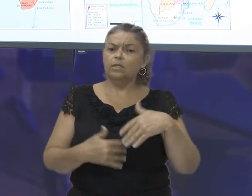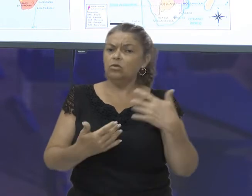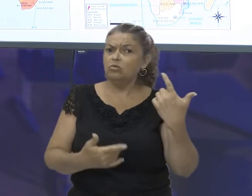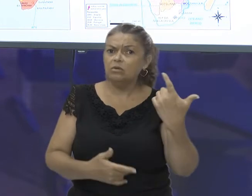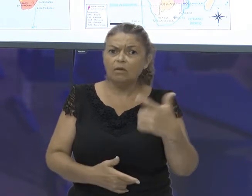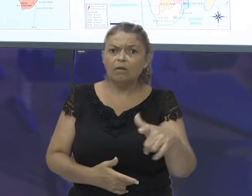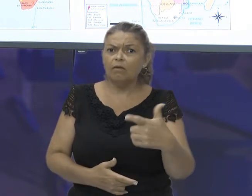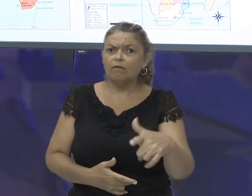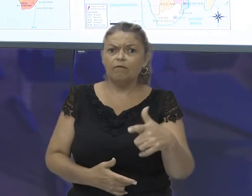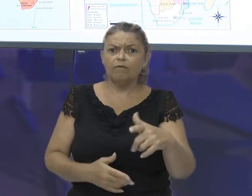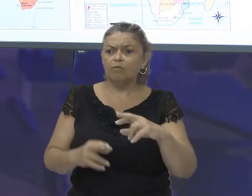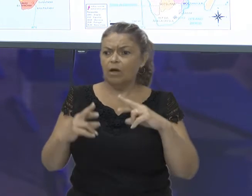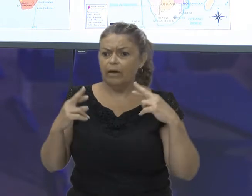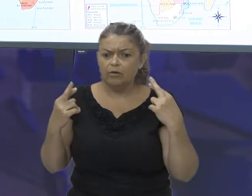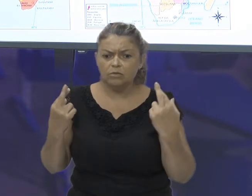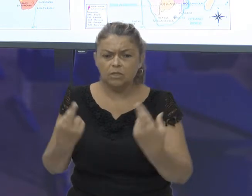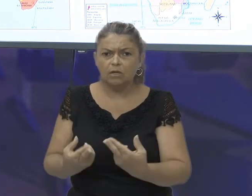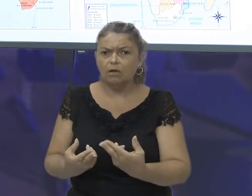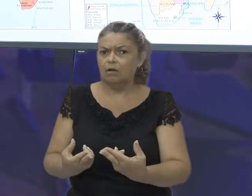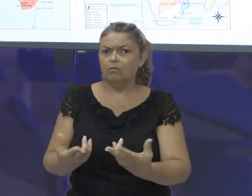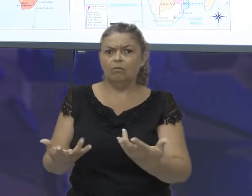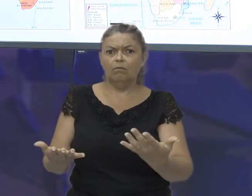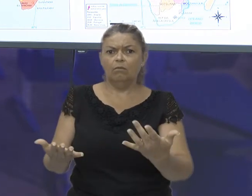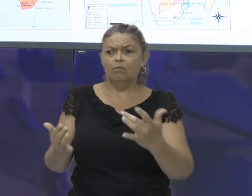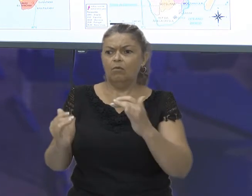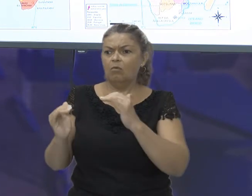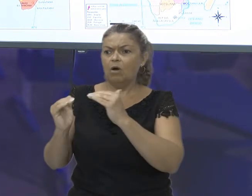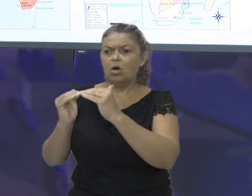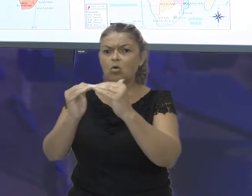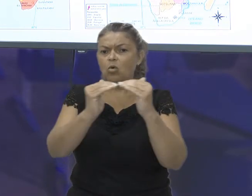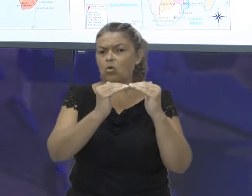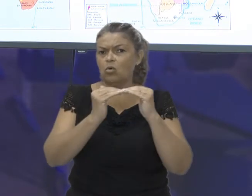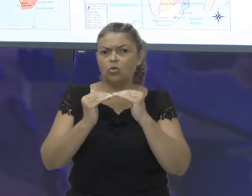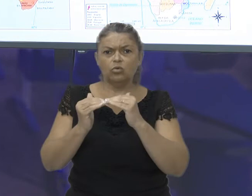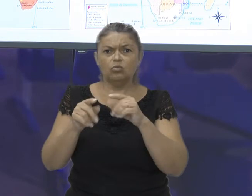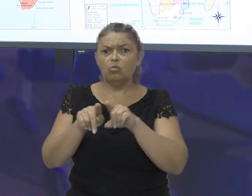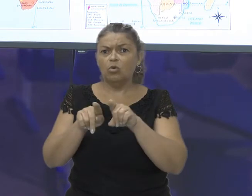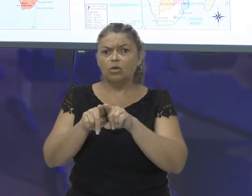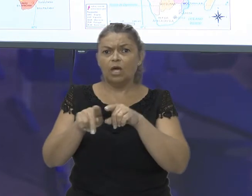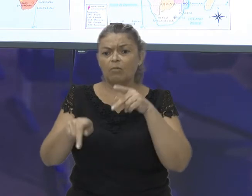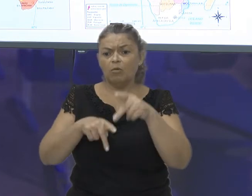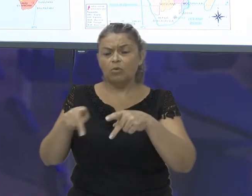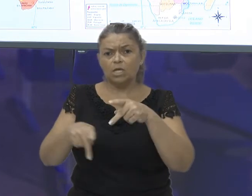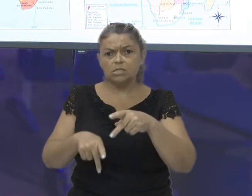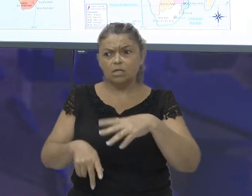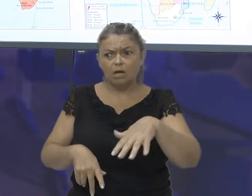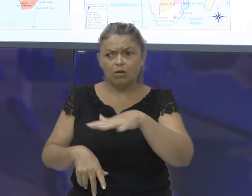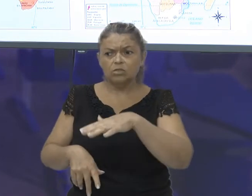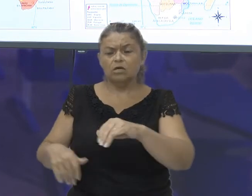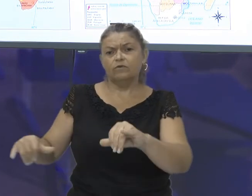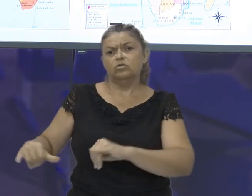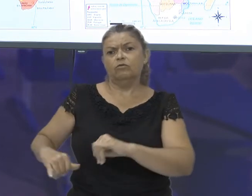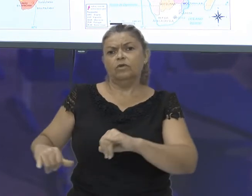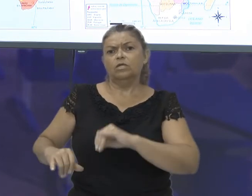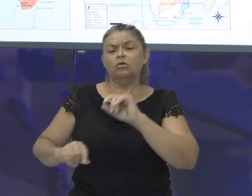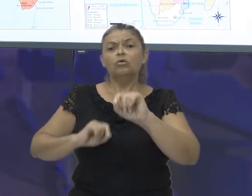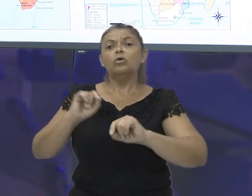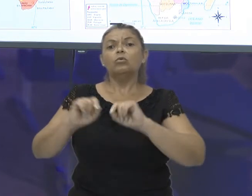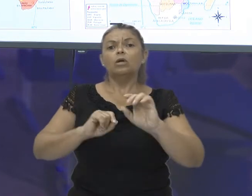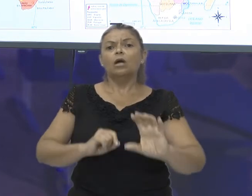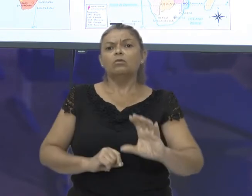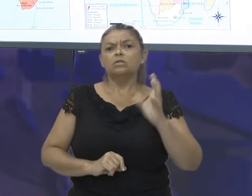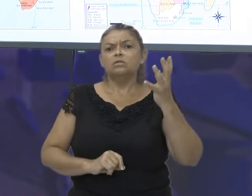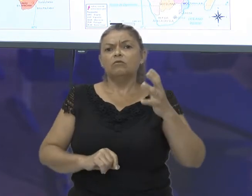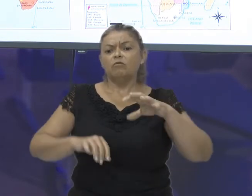acordo com a população dos países que ali estavam sofrendo essa divisão. E o que foi que aconteceu?